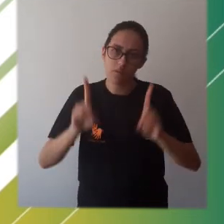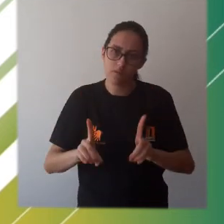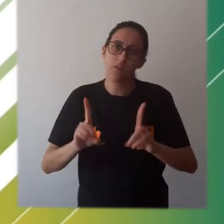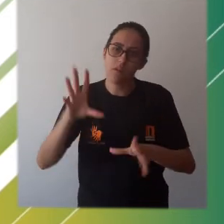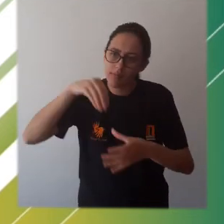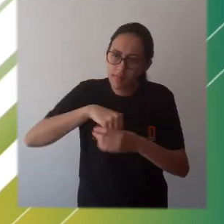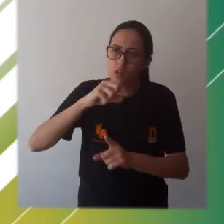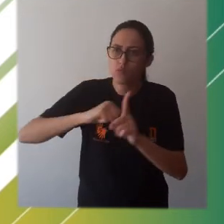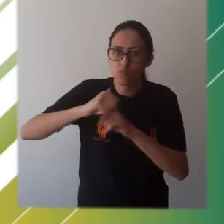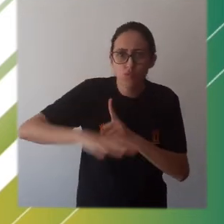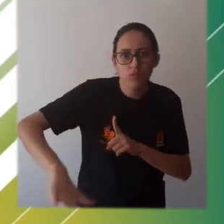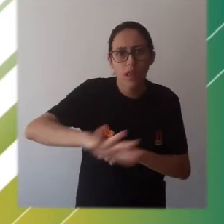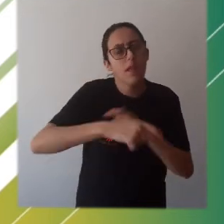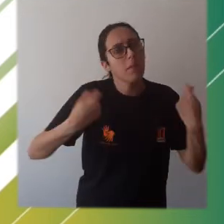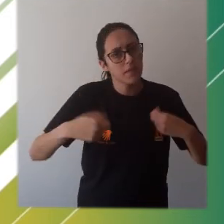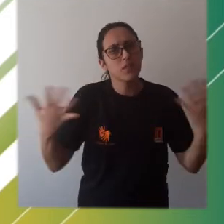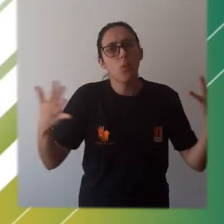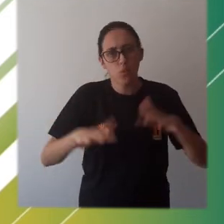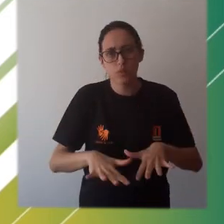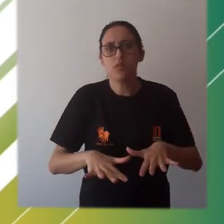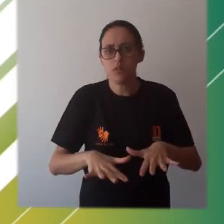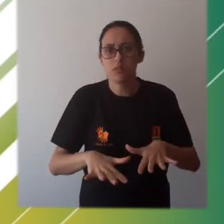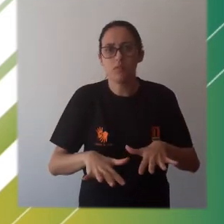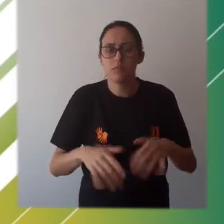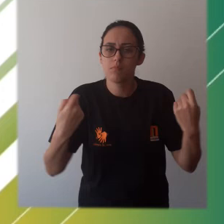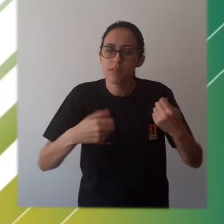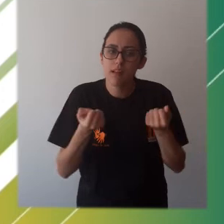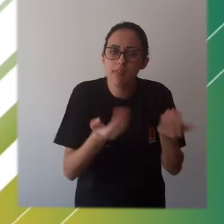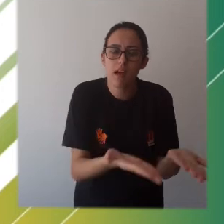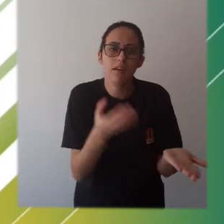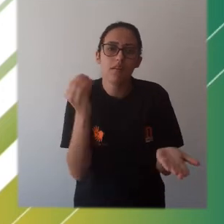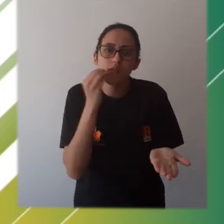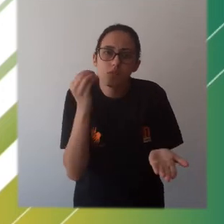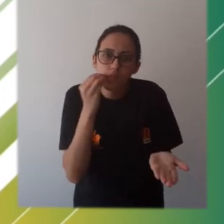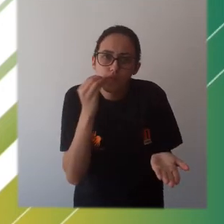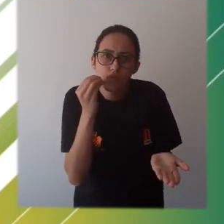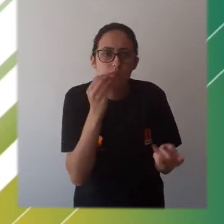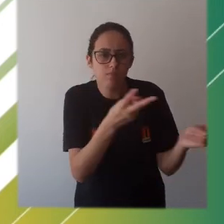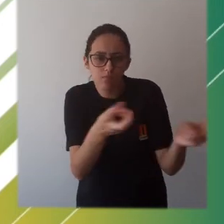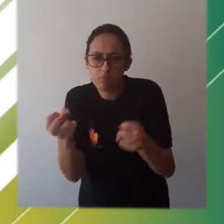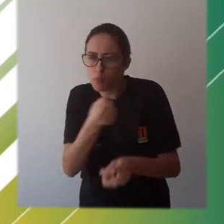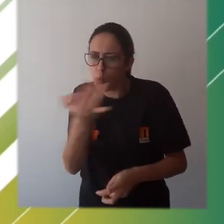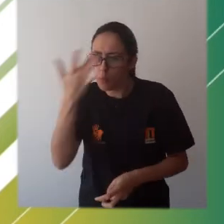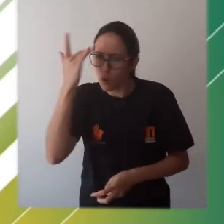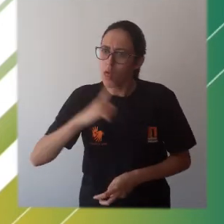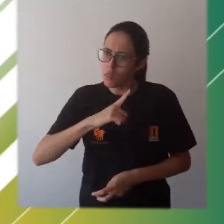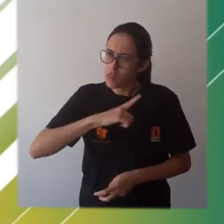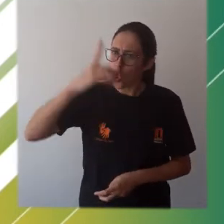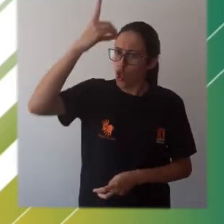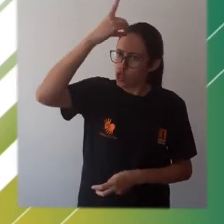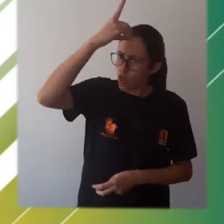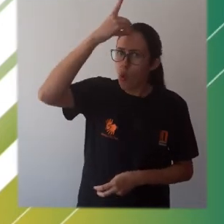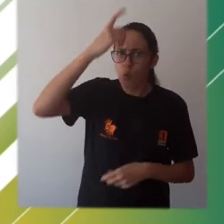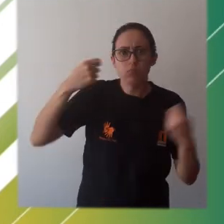com deficiência dentro da sociedade, e lógico que se isso acabar oportunizando identificação de talentos esportivos